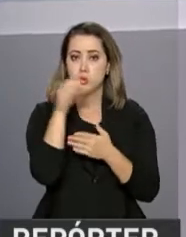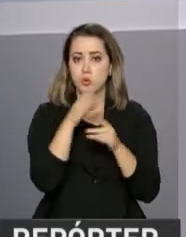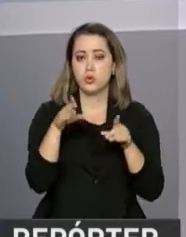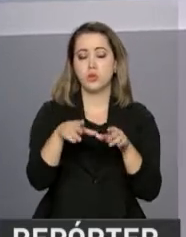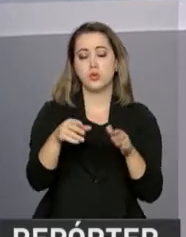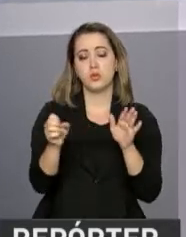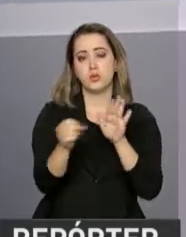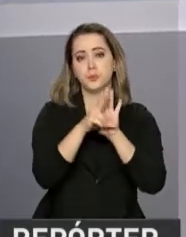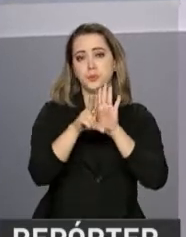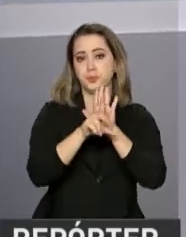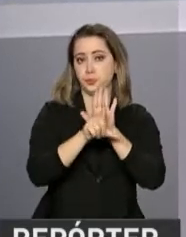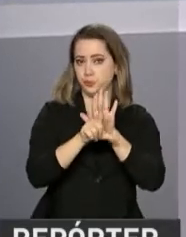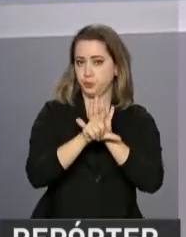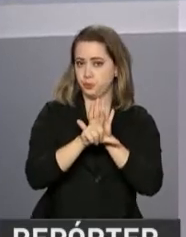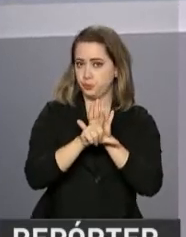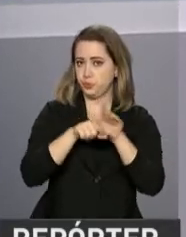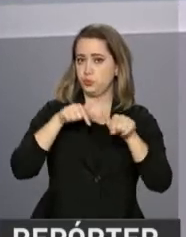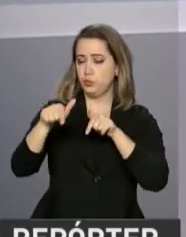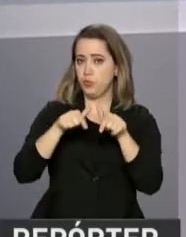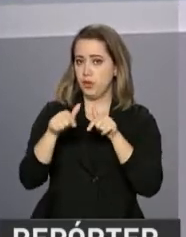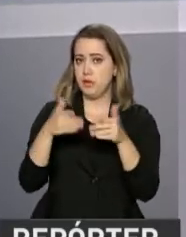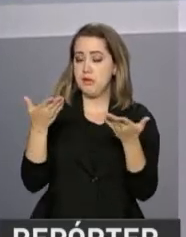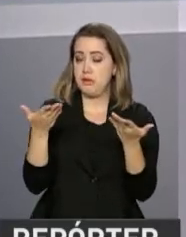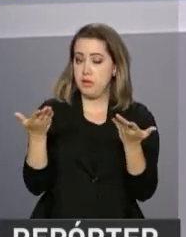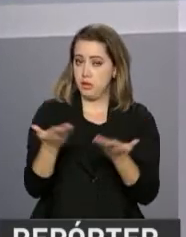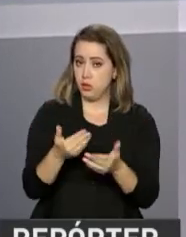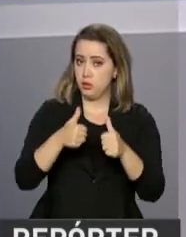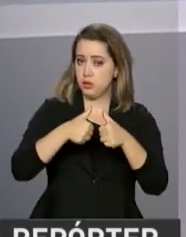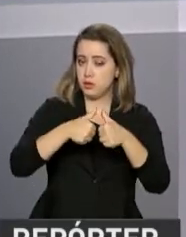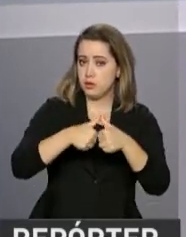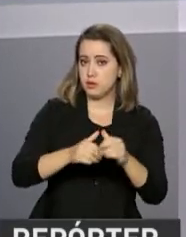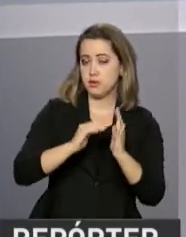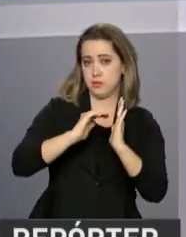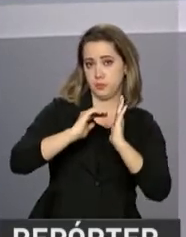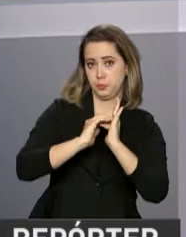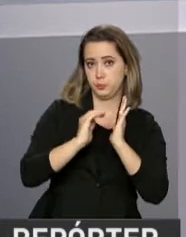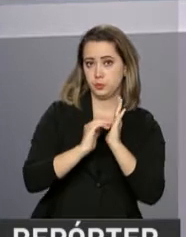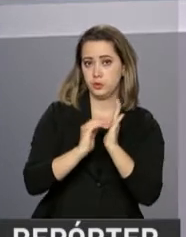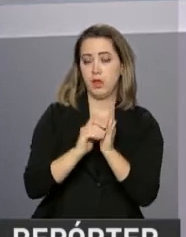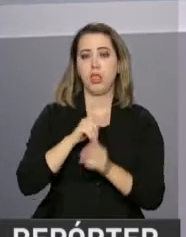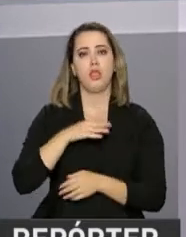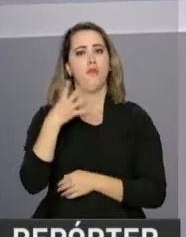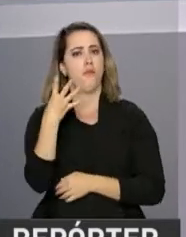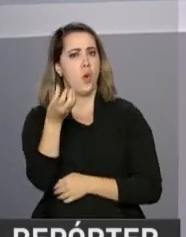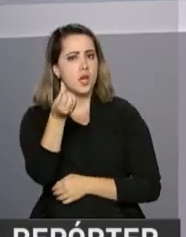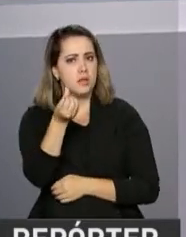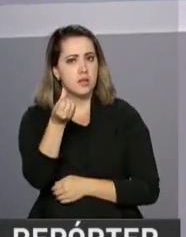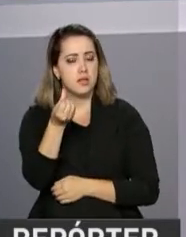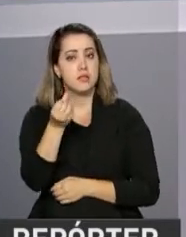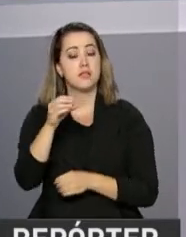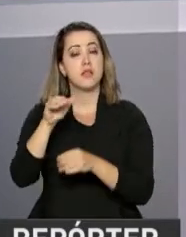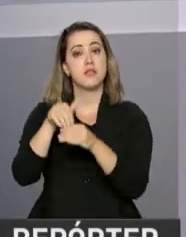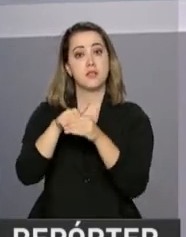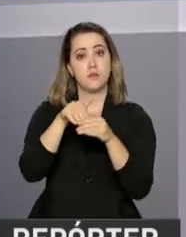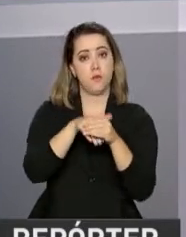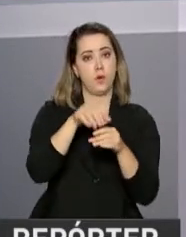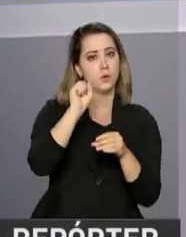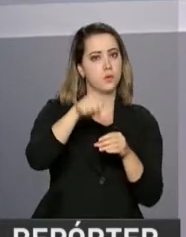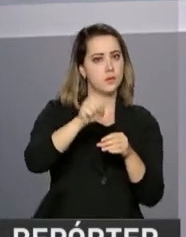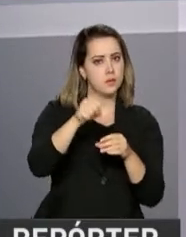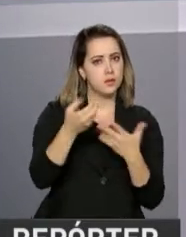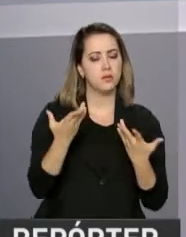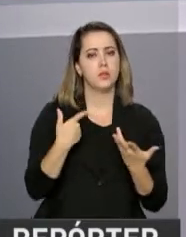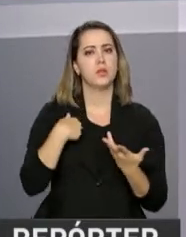senado segundo paola a votação com 46 votos favoráveis e 16 contra mostra que o parlamento